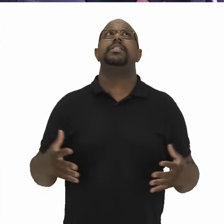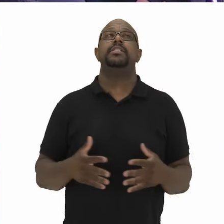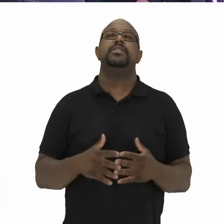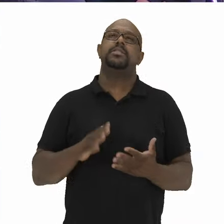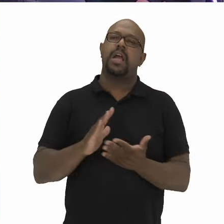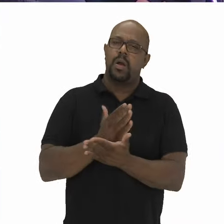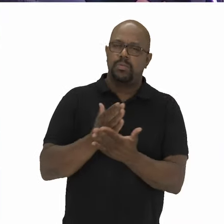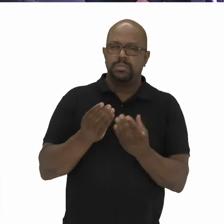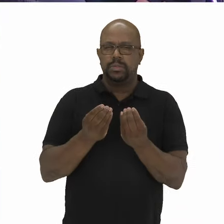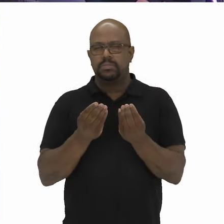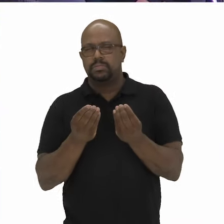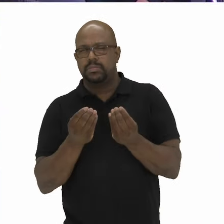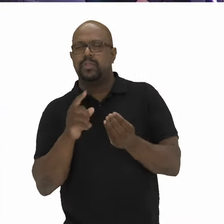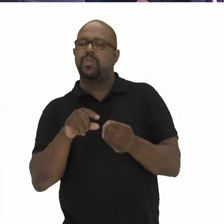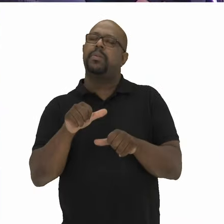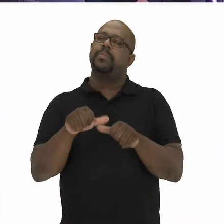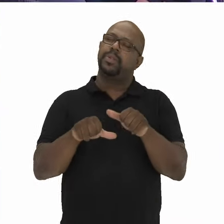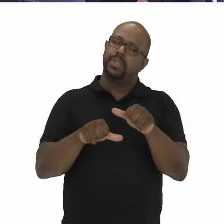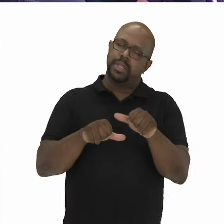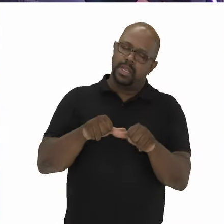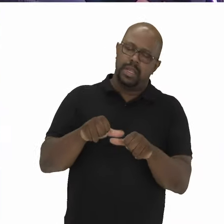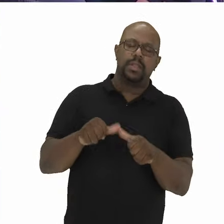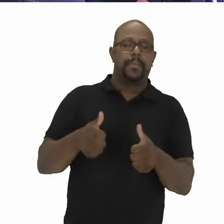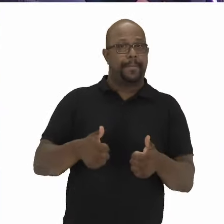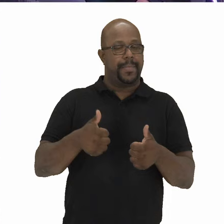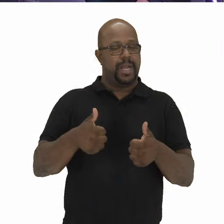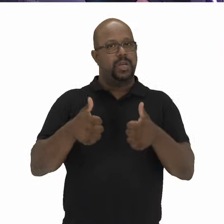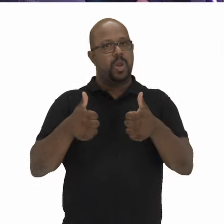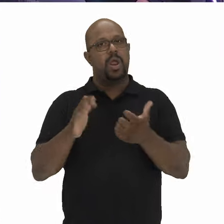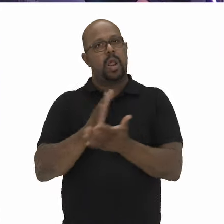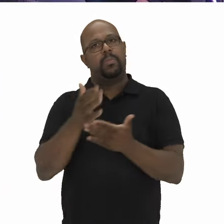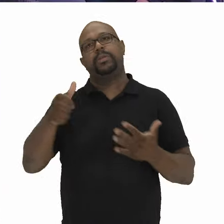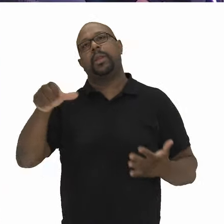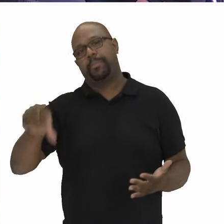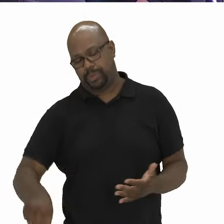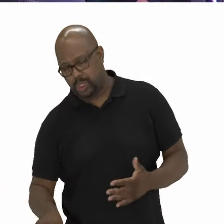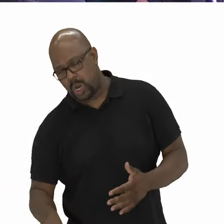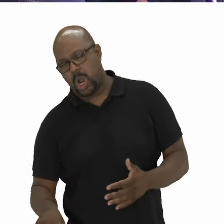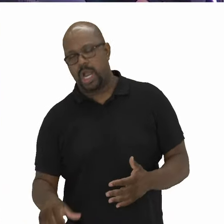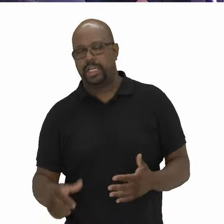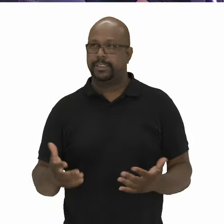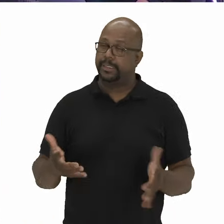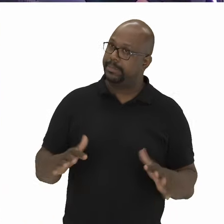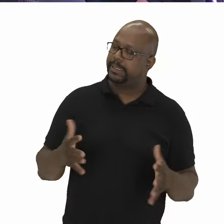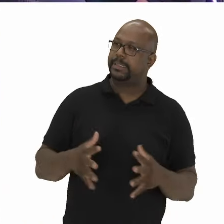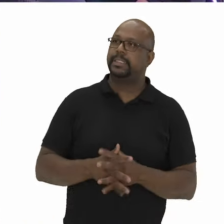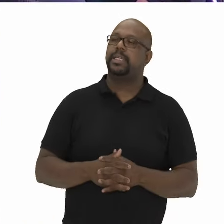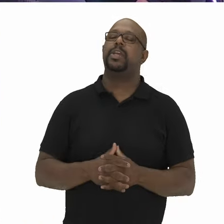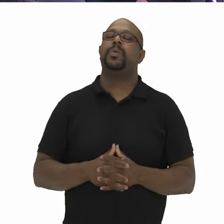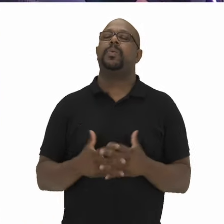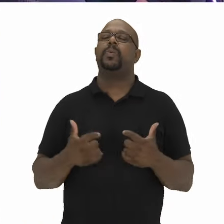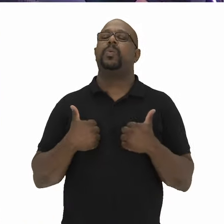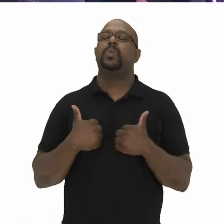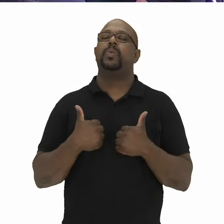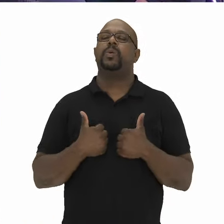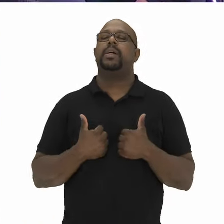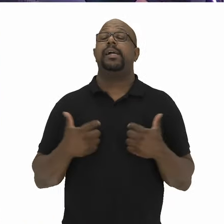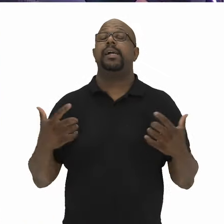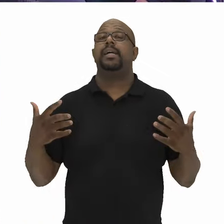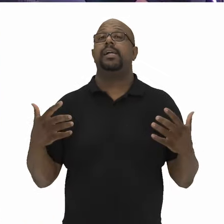ah algumas situações foram mudando para melhor outra para pior digamos assim